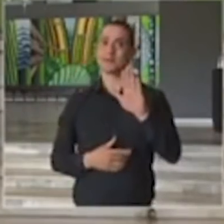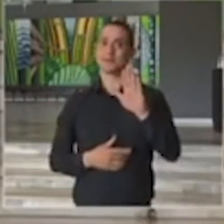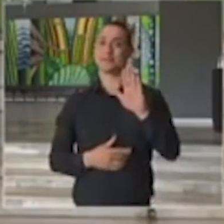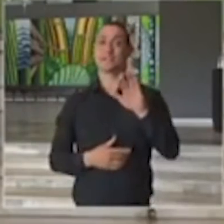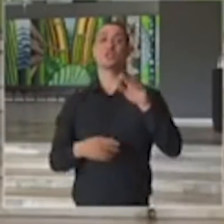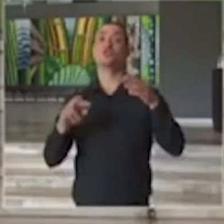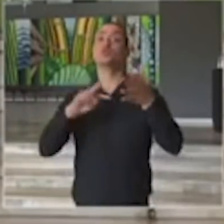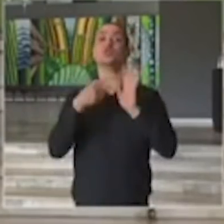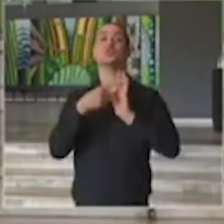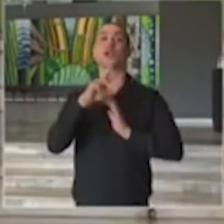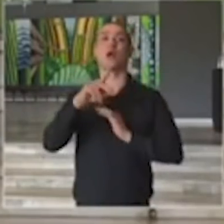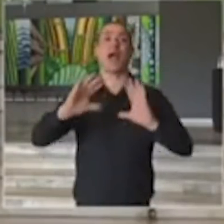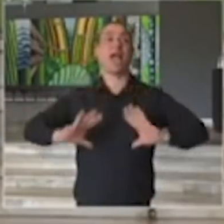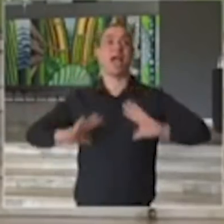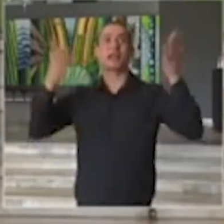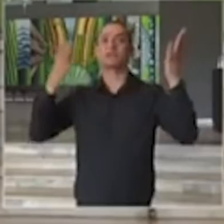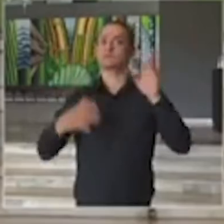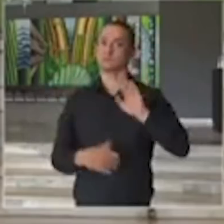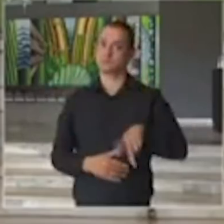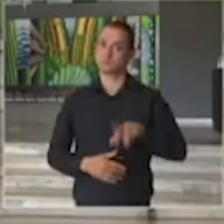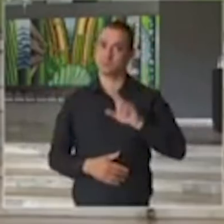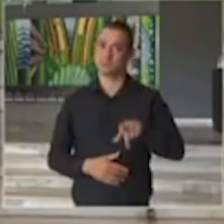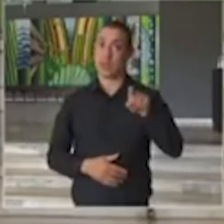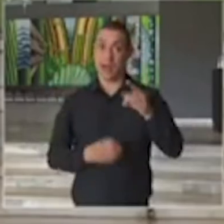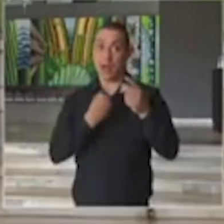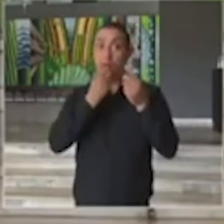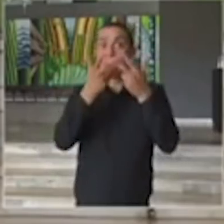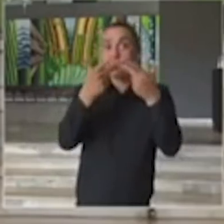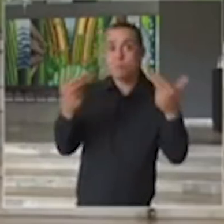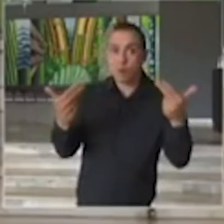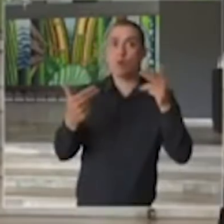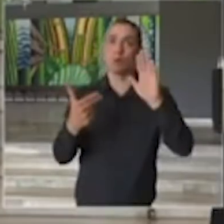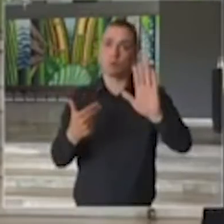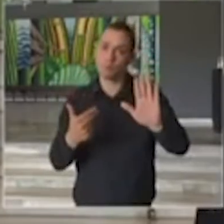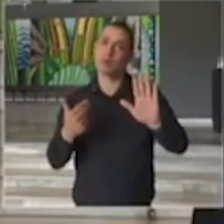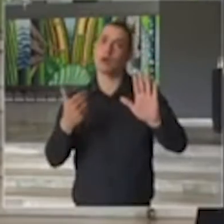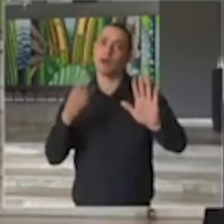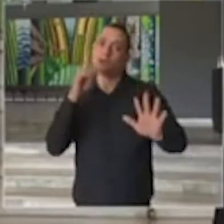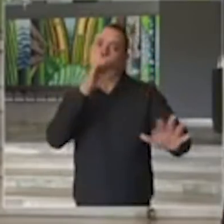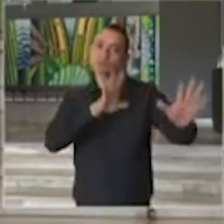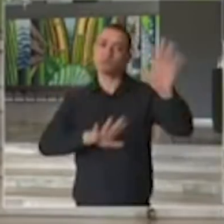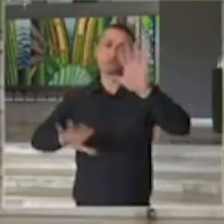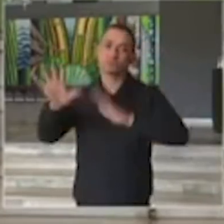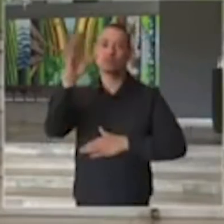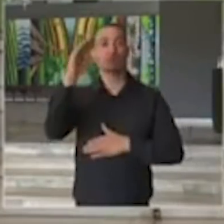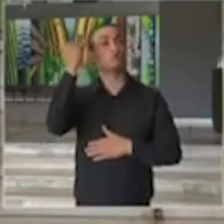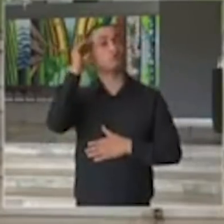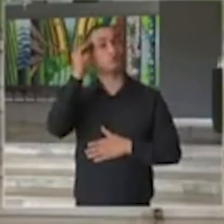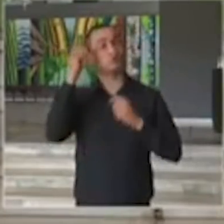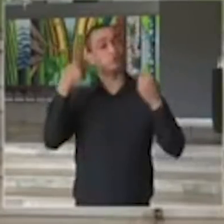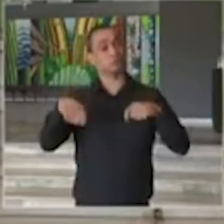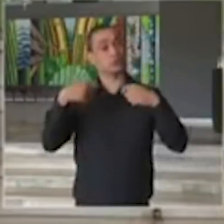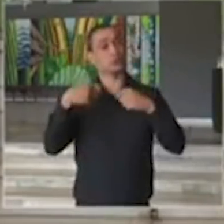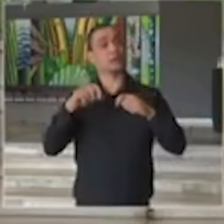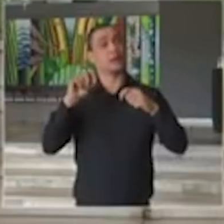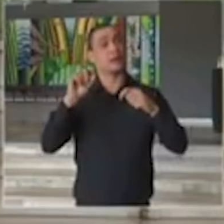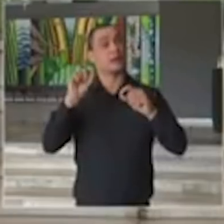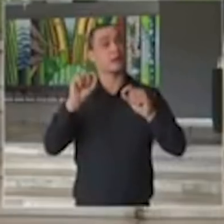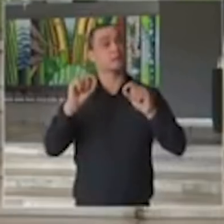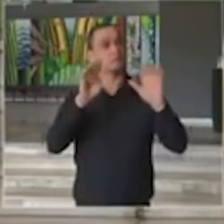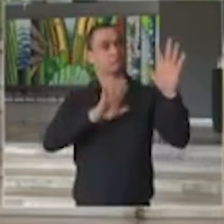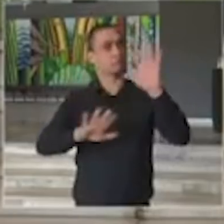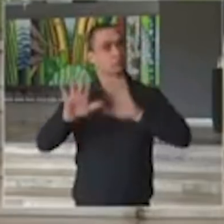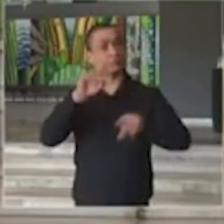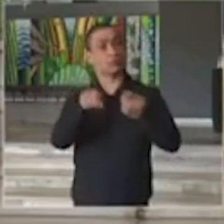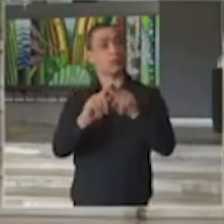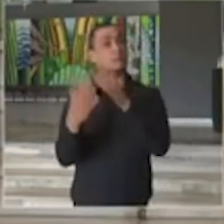notícia para ser celebrada é notícia para ser entendida e compreendida com